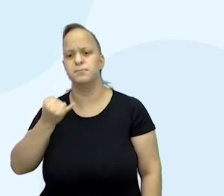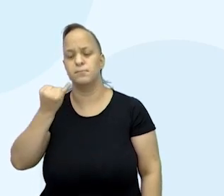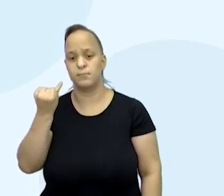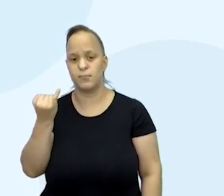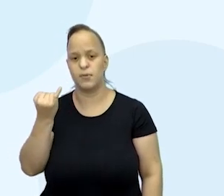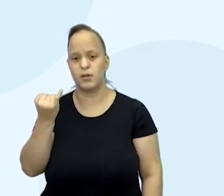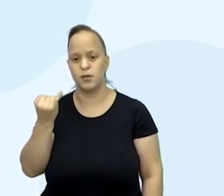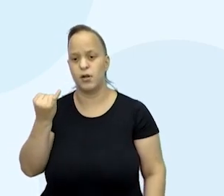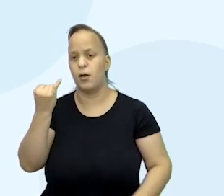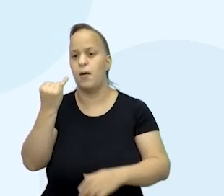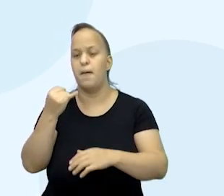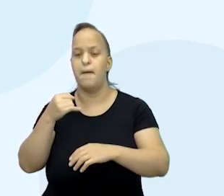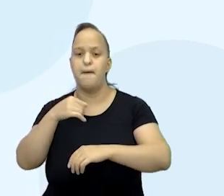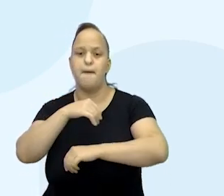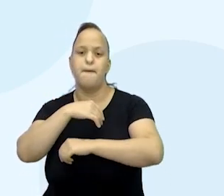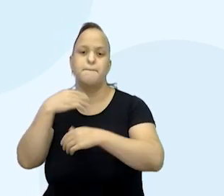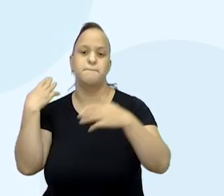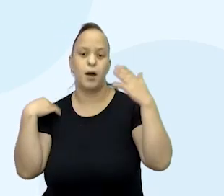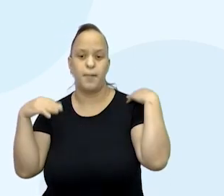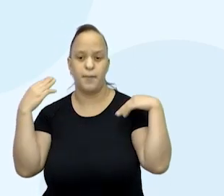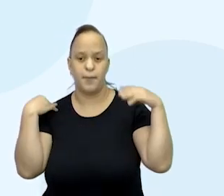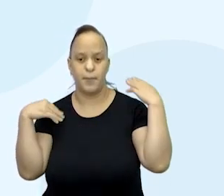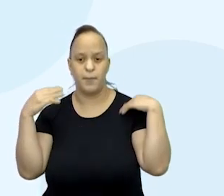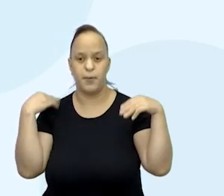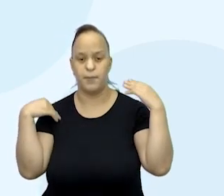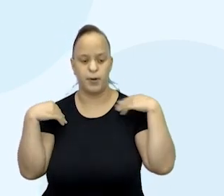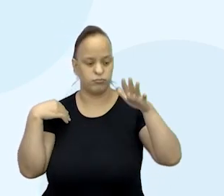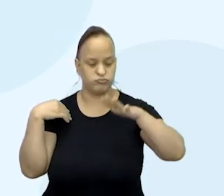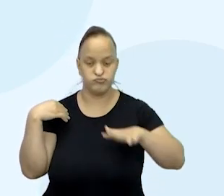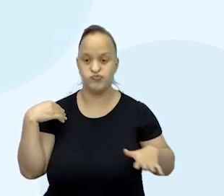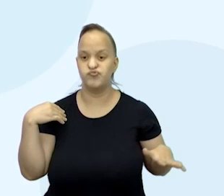um passeio agradável pelo bairro,